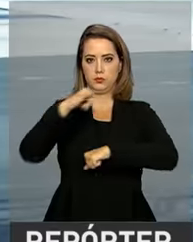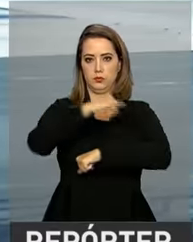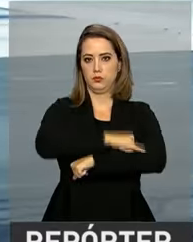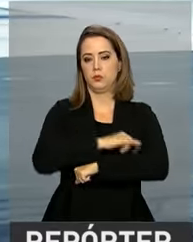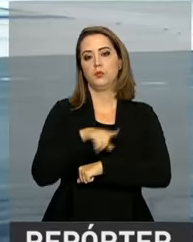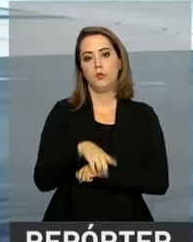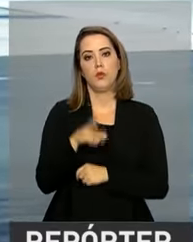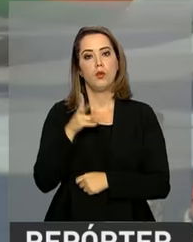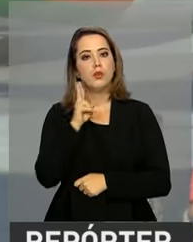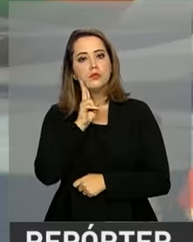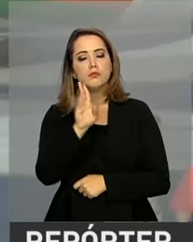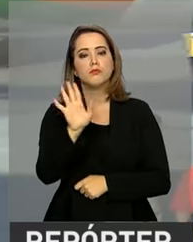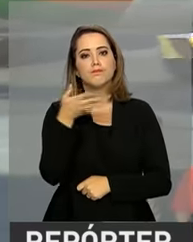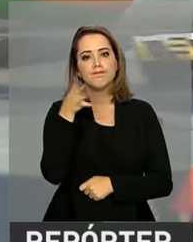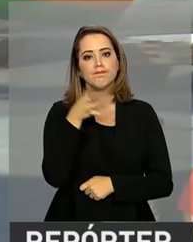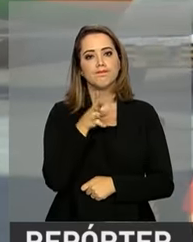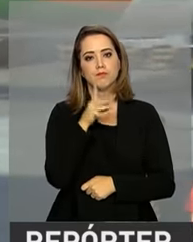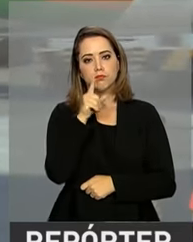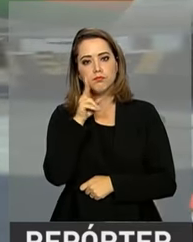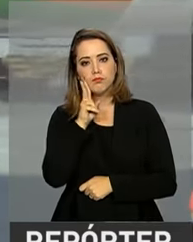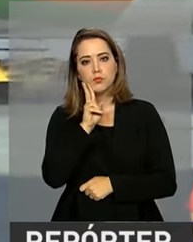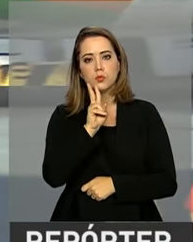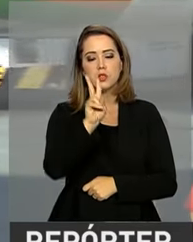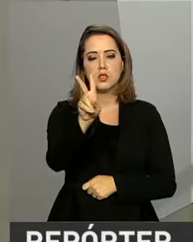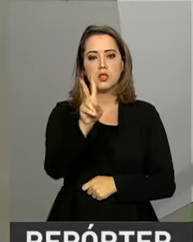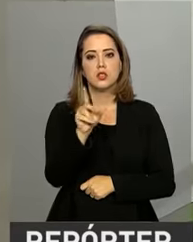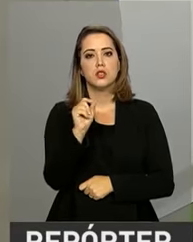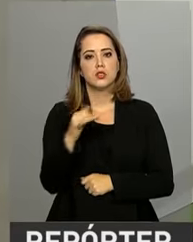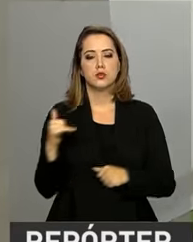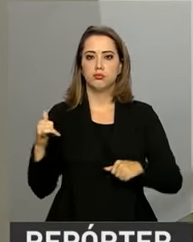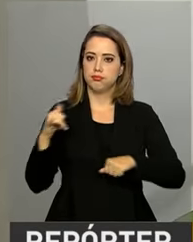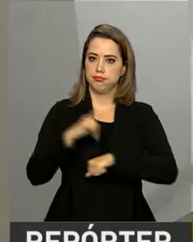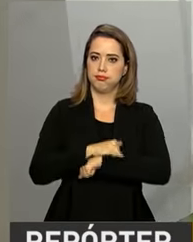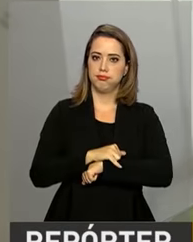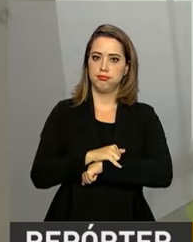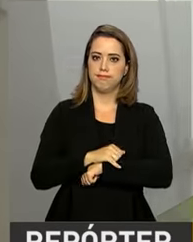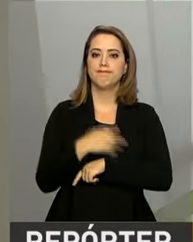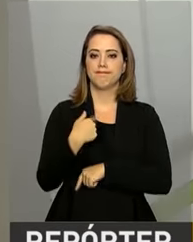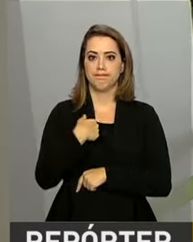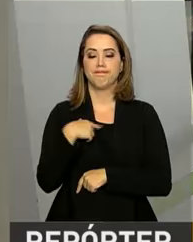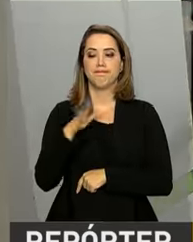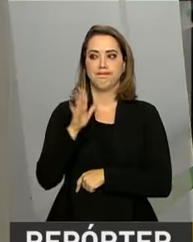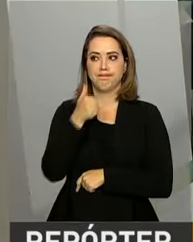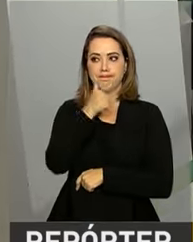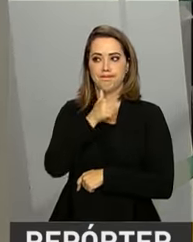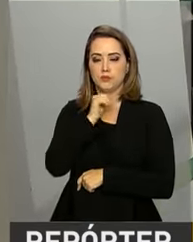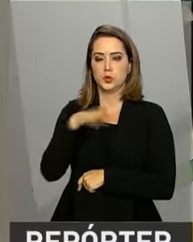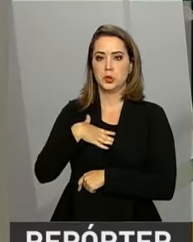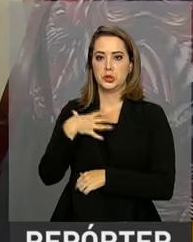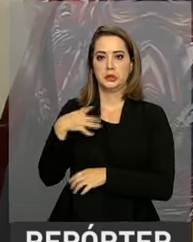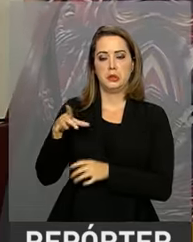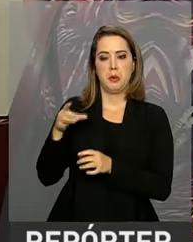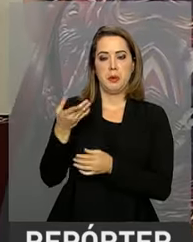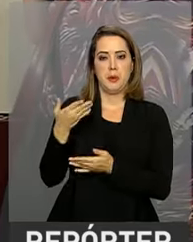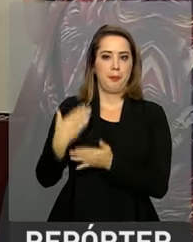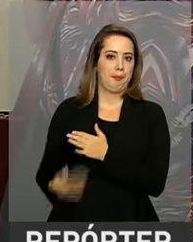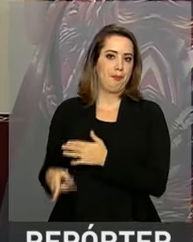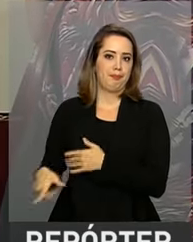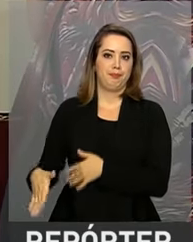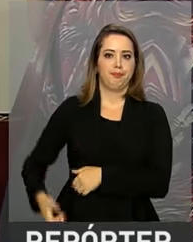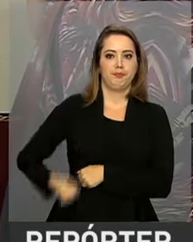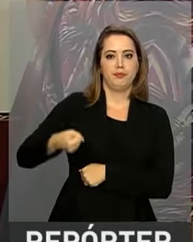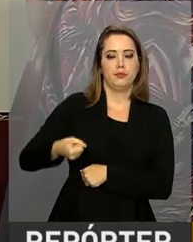de avião pode ter se deparado com alguns problemas. Já tive problema de perda de mala e atrasos. Minha mala já